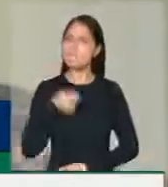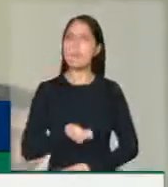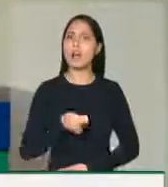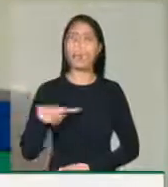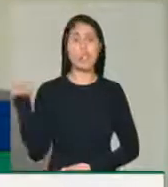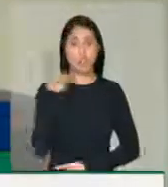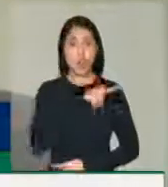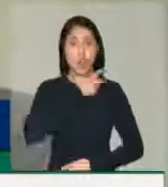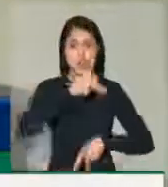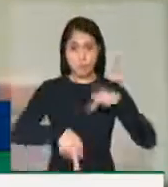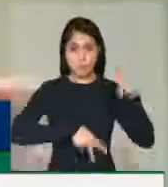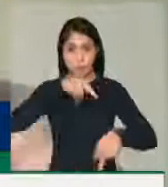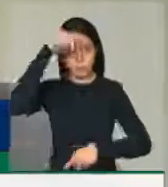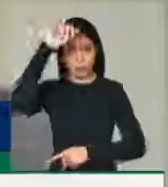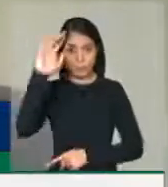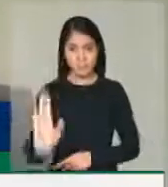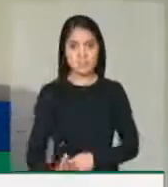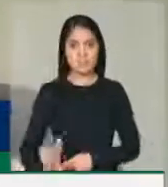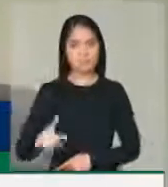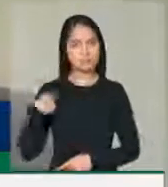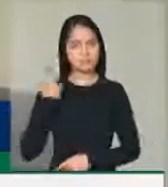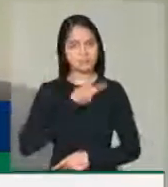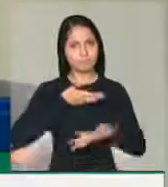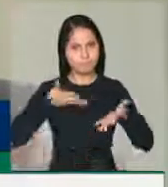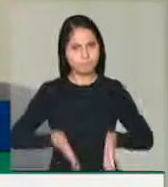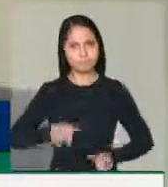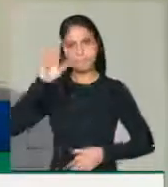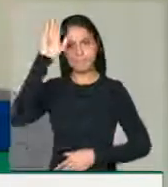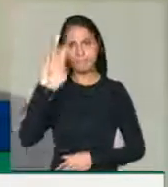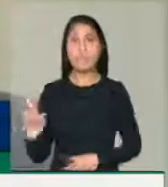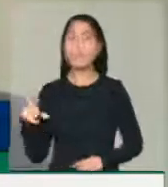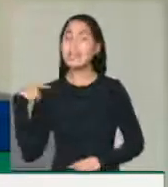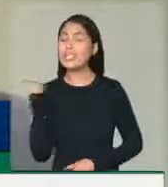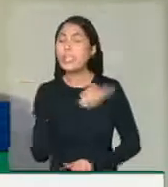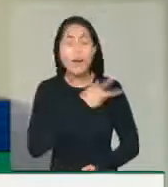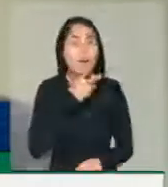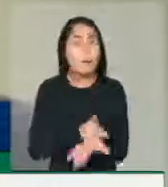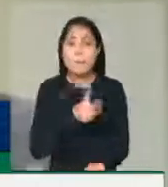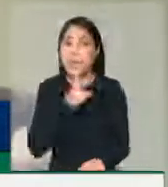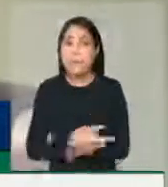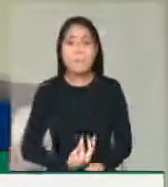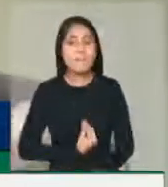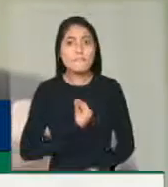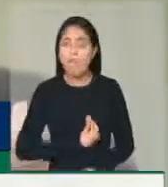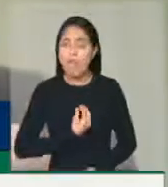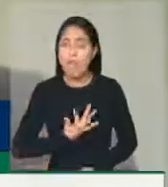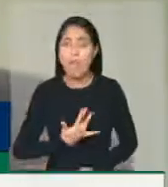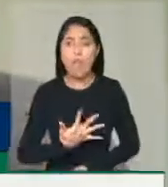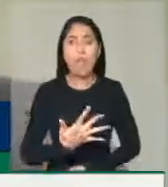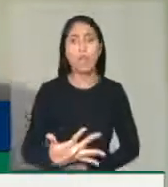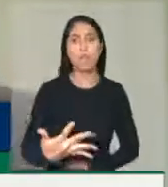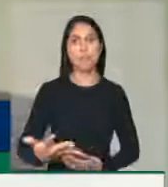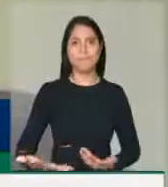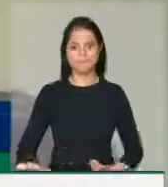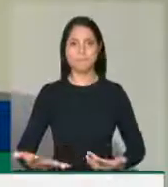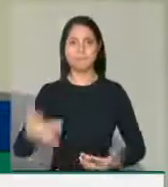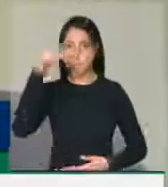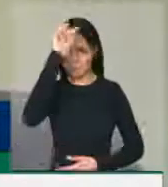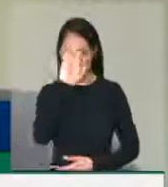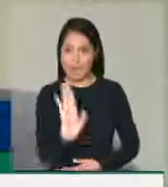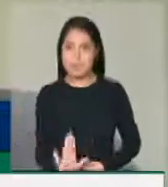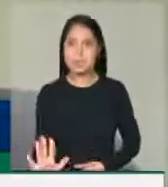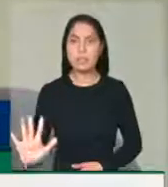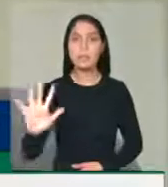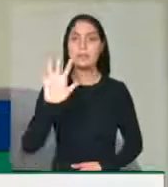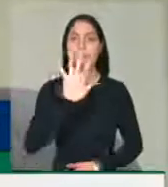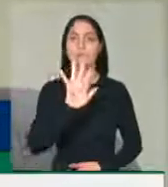brasileiros o que eu sempre digo estamos todos no mesmo barco portanto gente é hora de unirmos forças